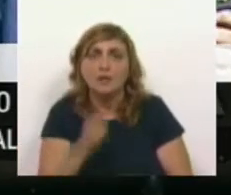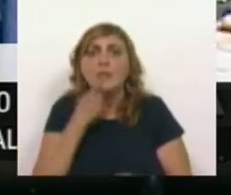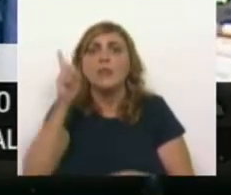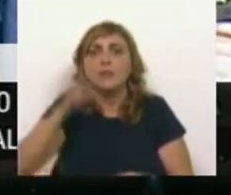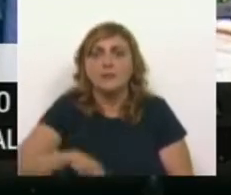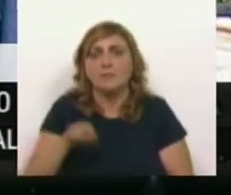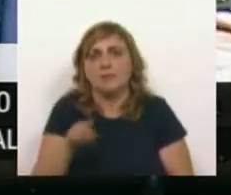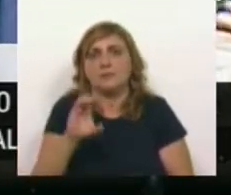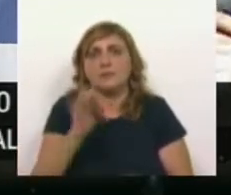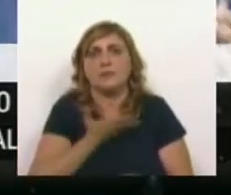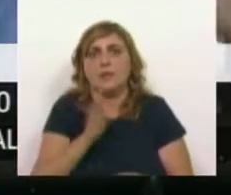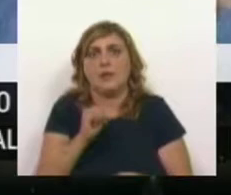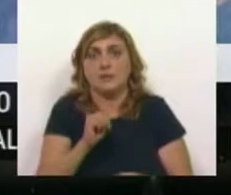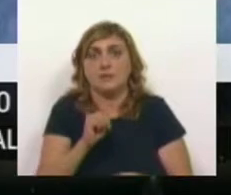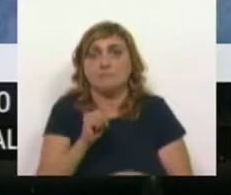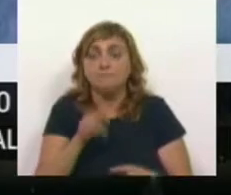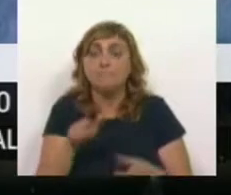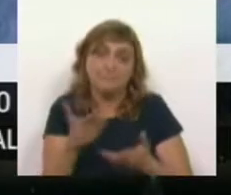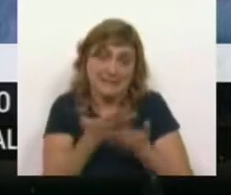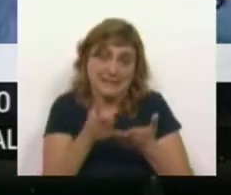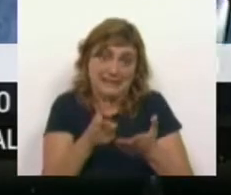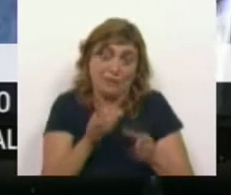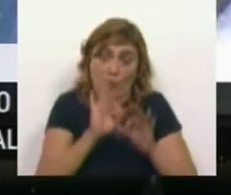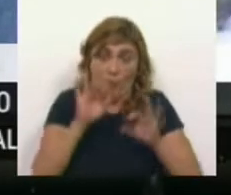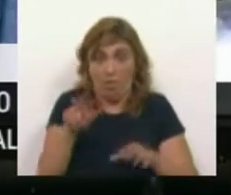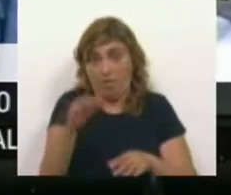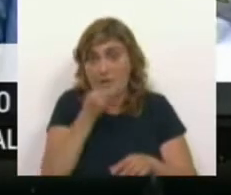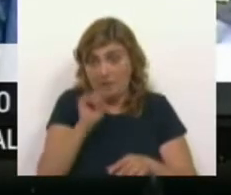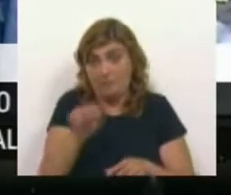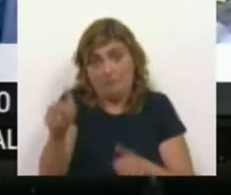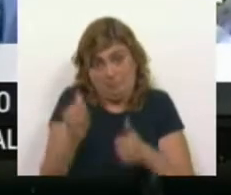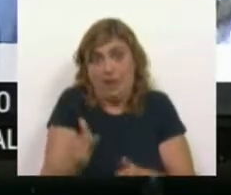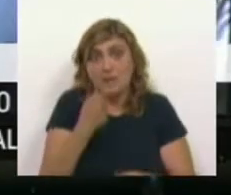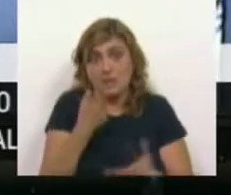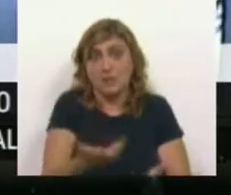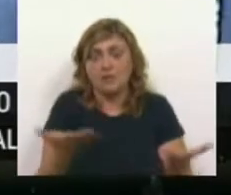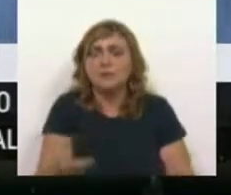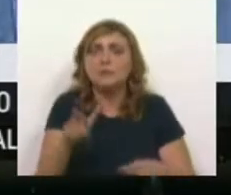do CDS. E trata-se precisamente, como o Sr. Deputado bem disse,